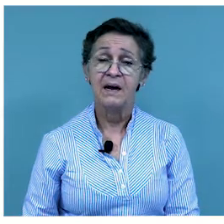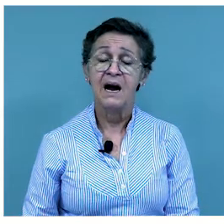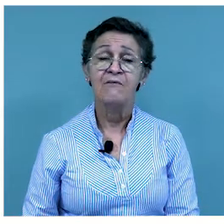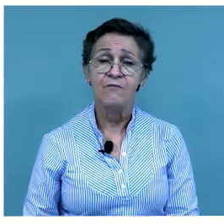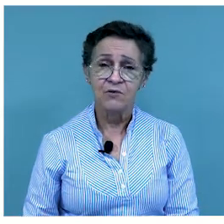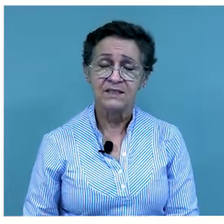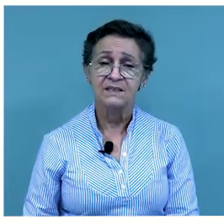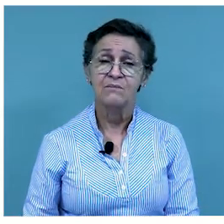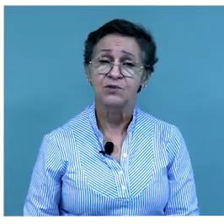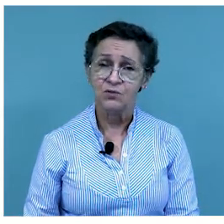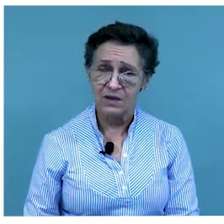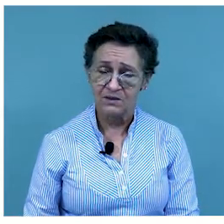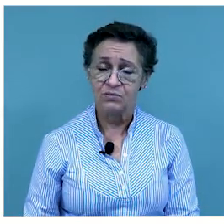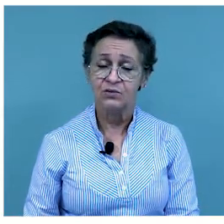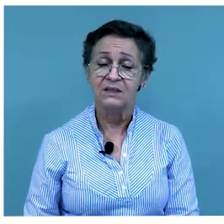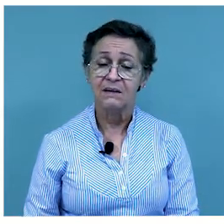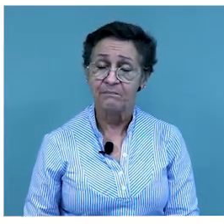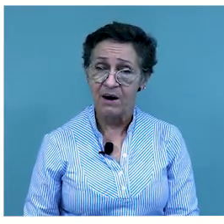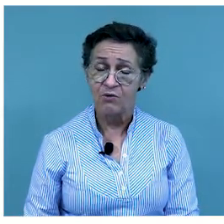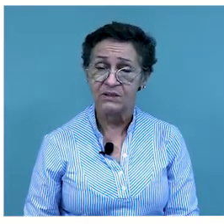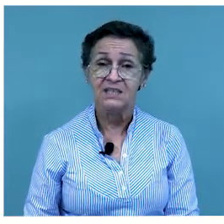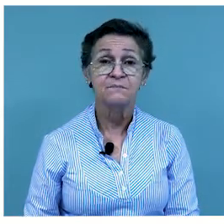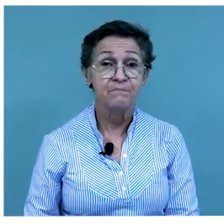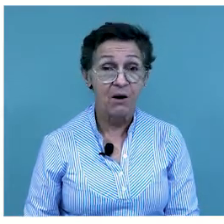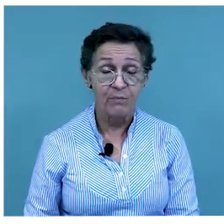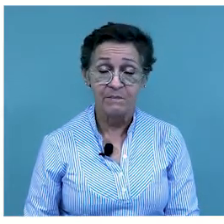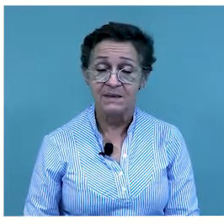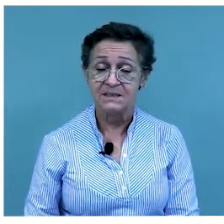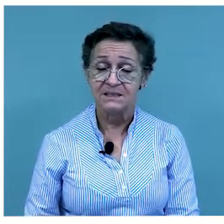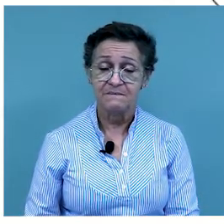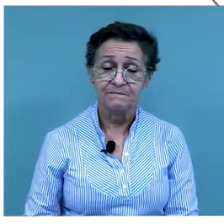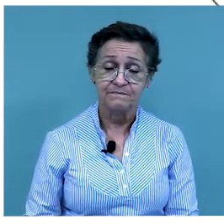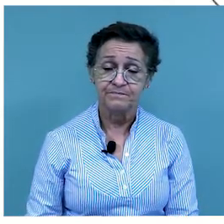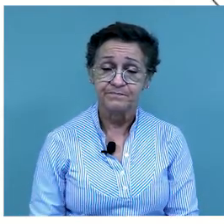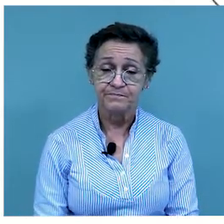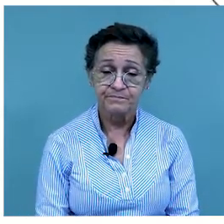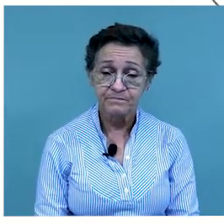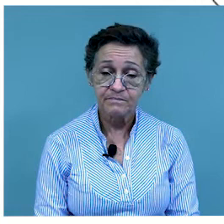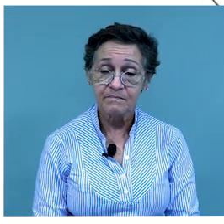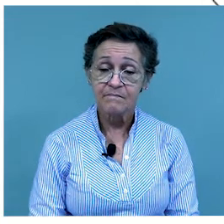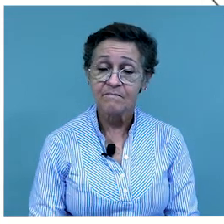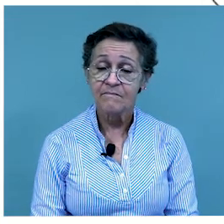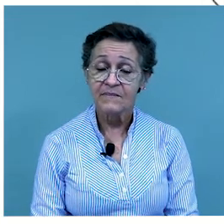recupera a força da musculatura da pau das pálpebras